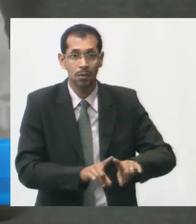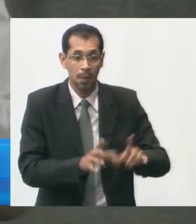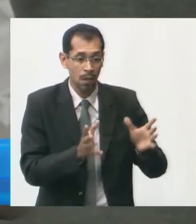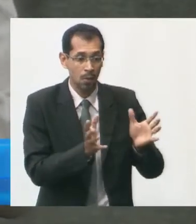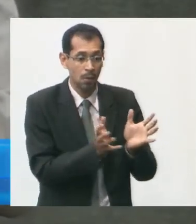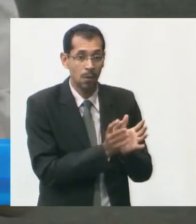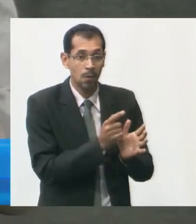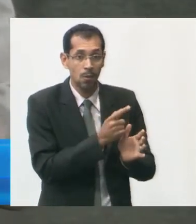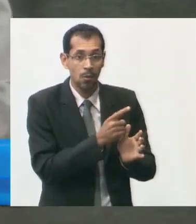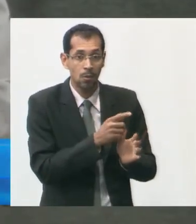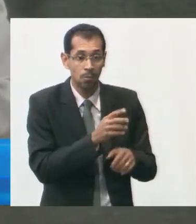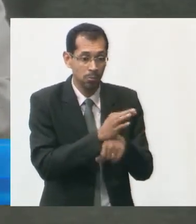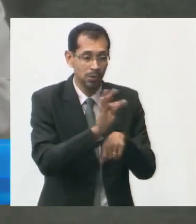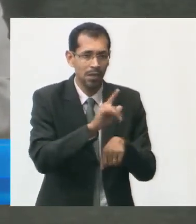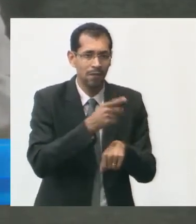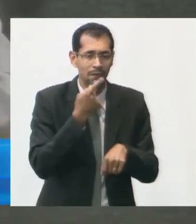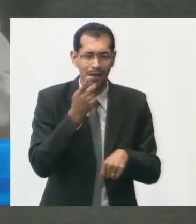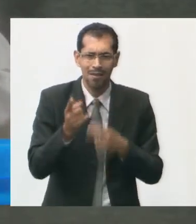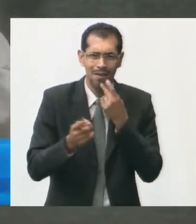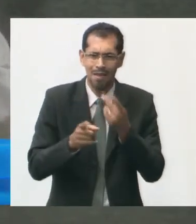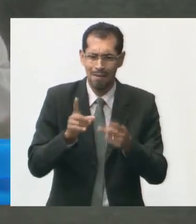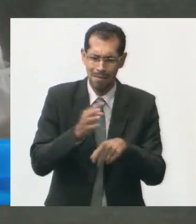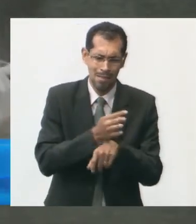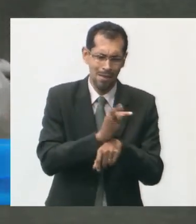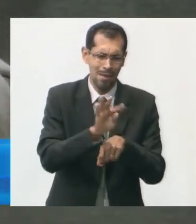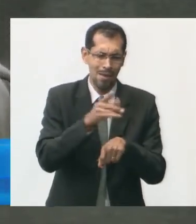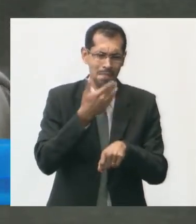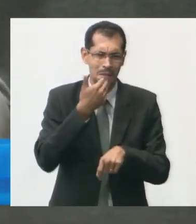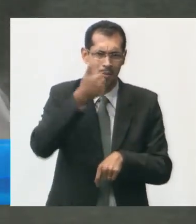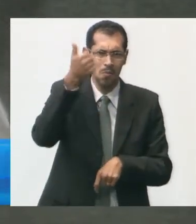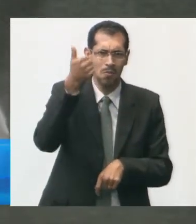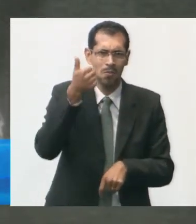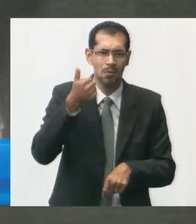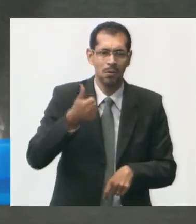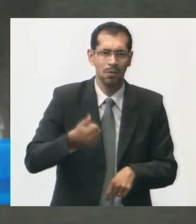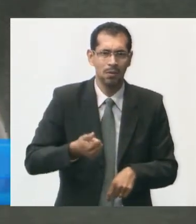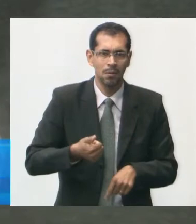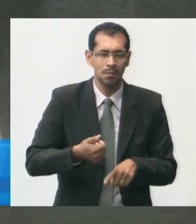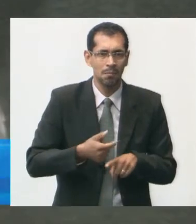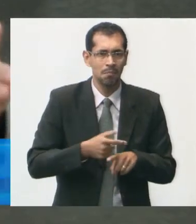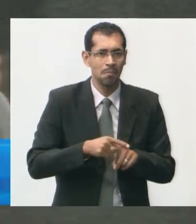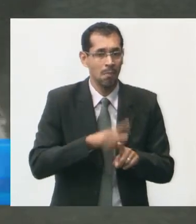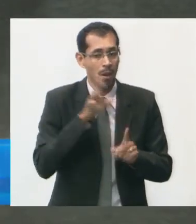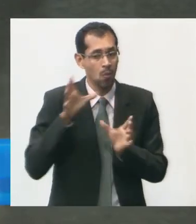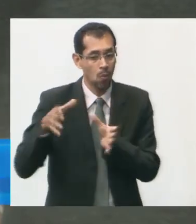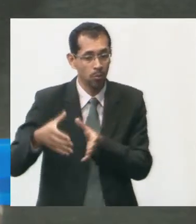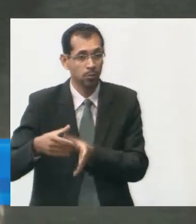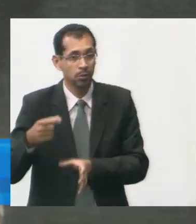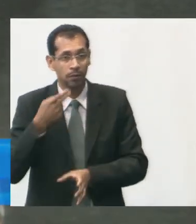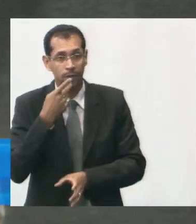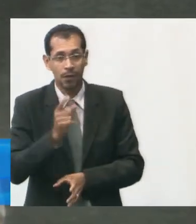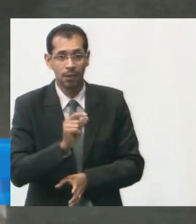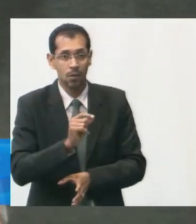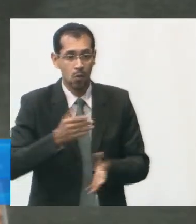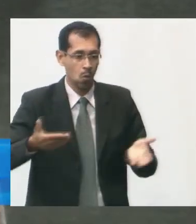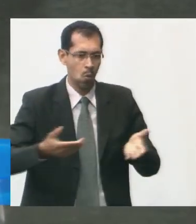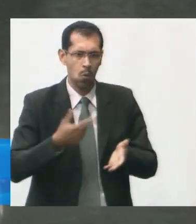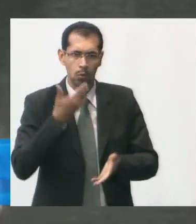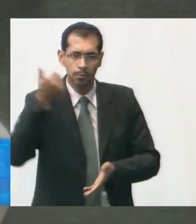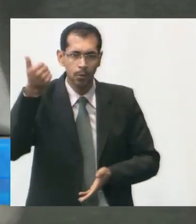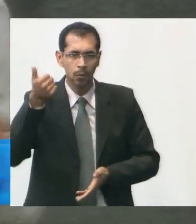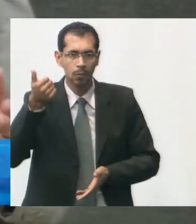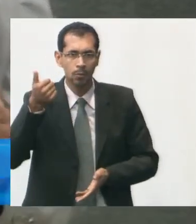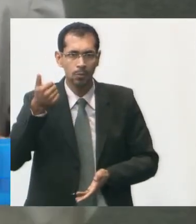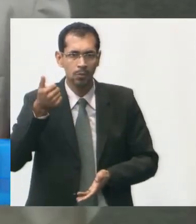aí nesse bairro há 50, 60 anos, entendemos que a situação melhor é o que está hoje. Como que você